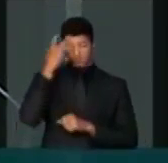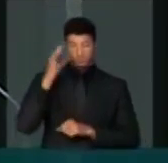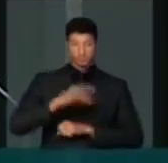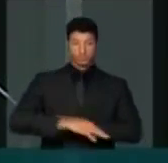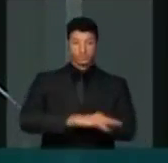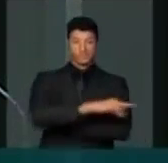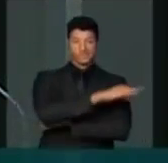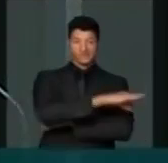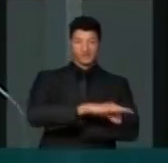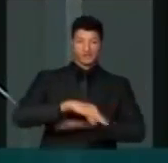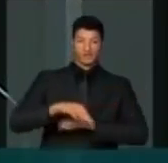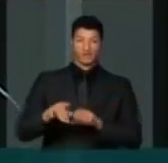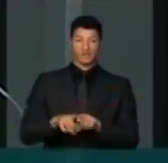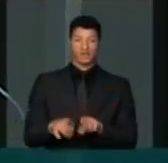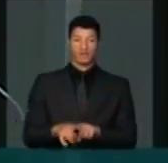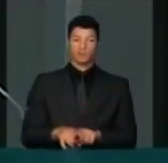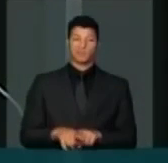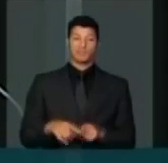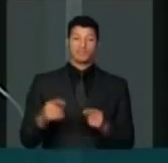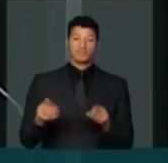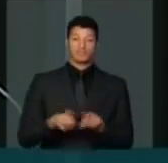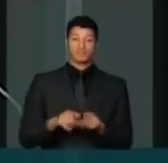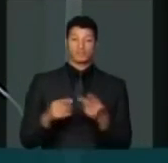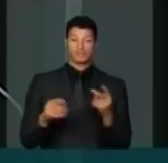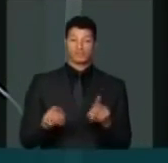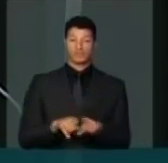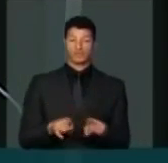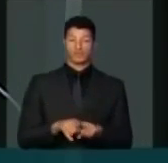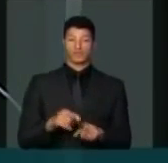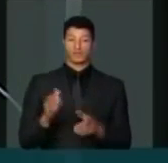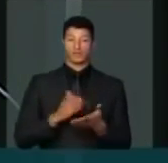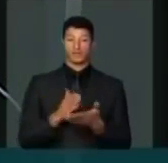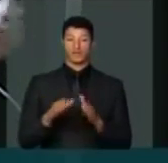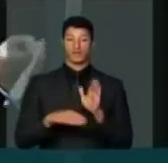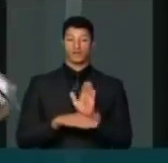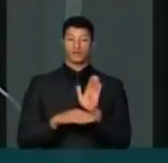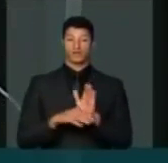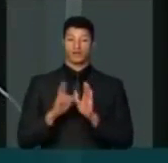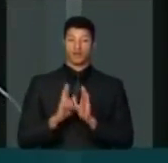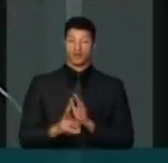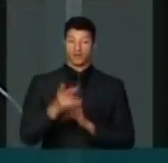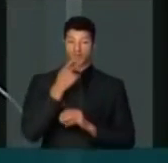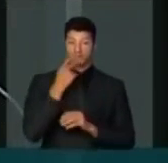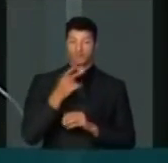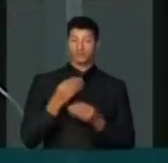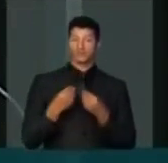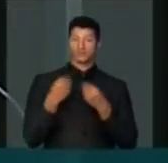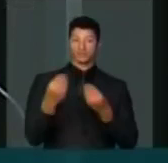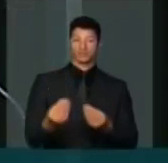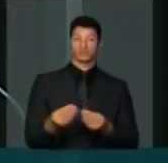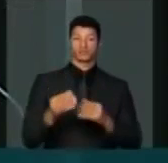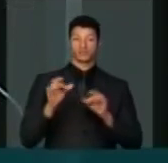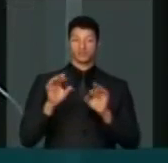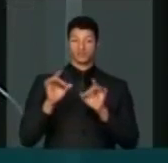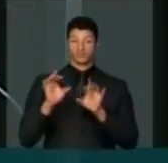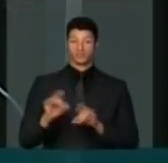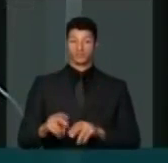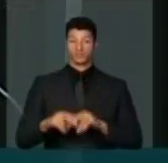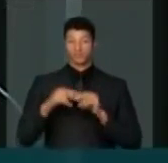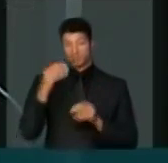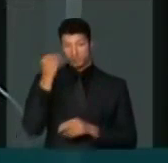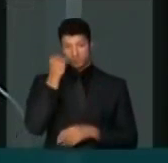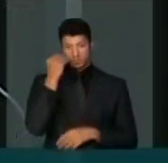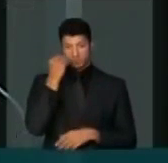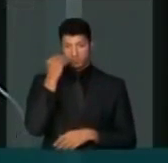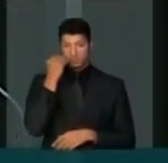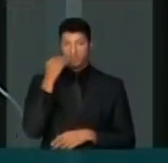arquiteto urbanista, segundo, alguma contribuição sempre se tem a dar, especialmente pela